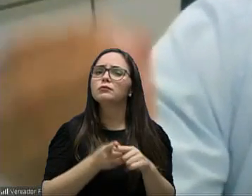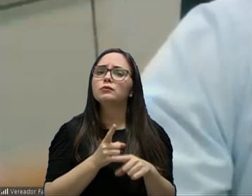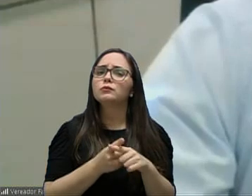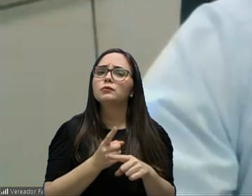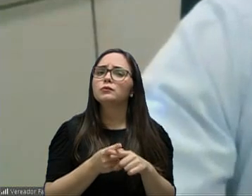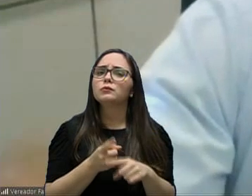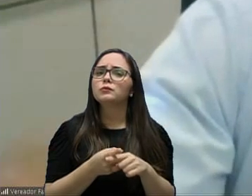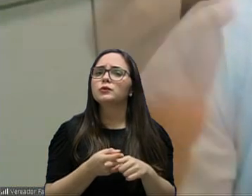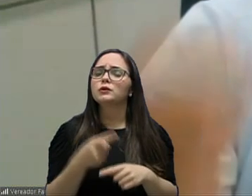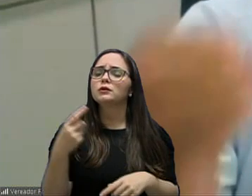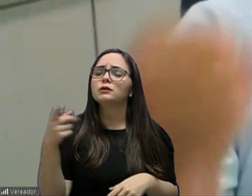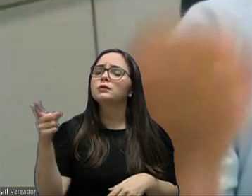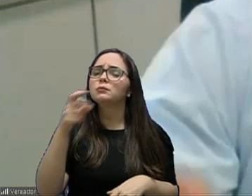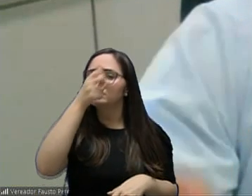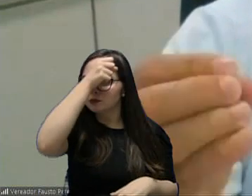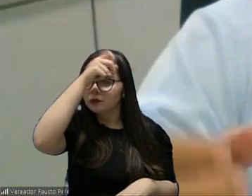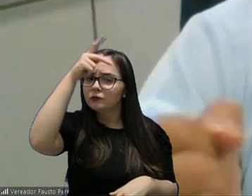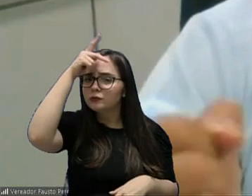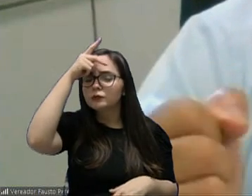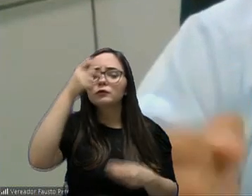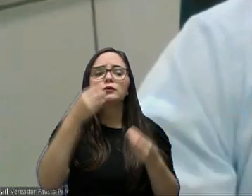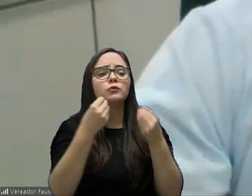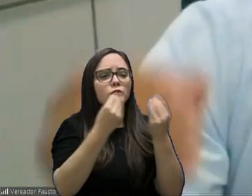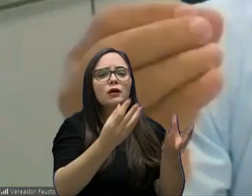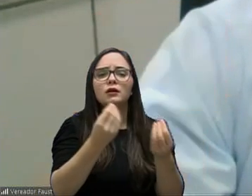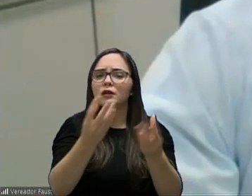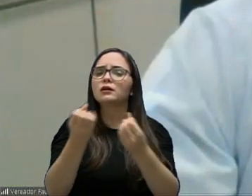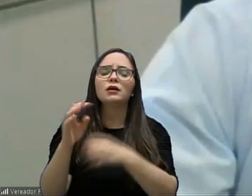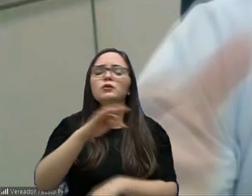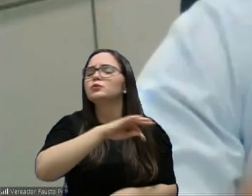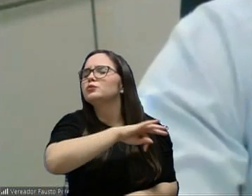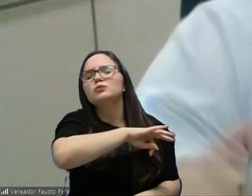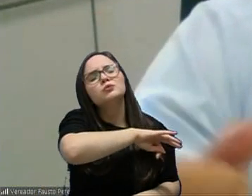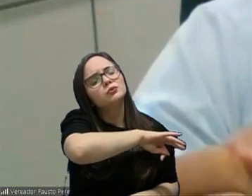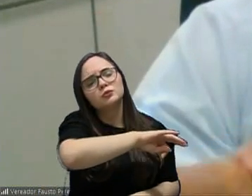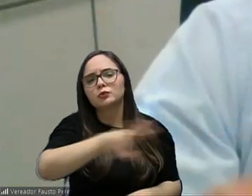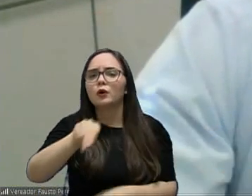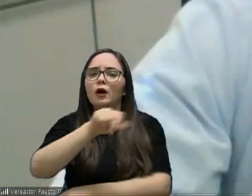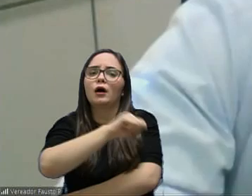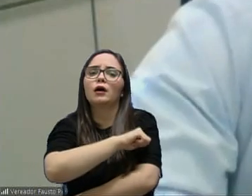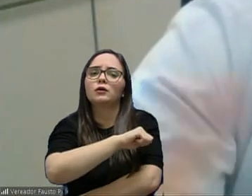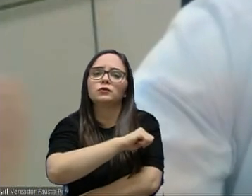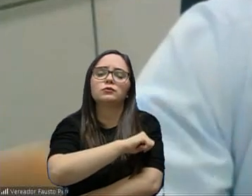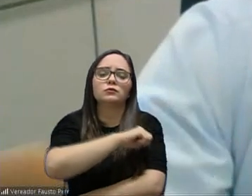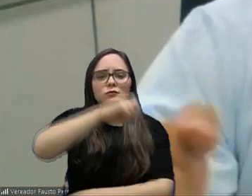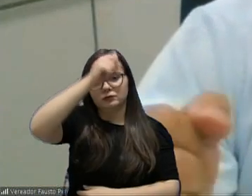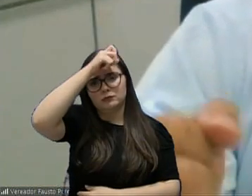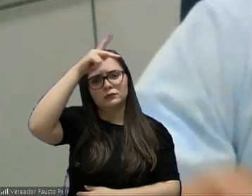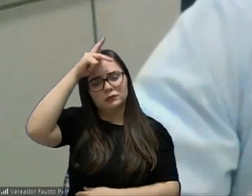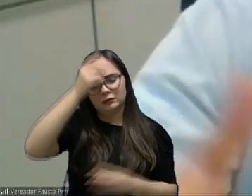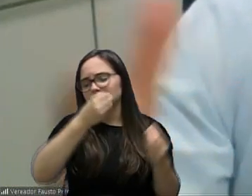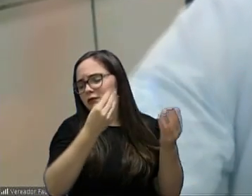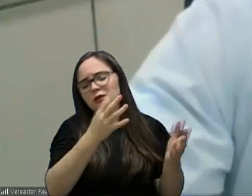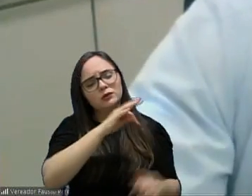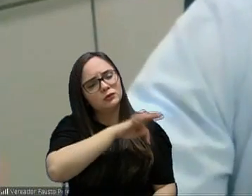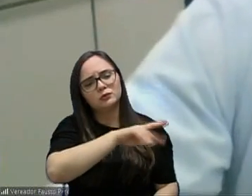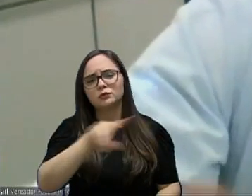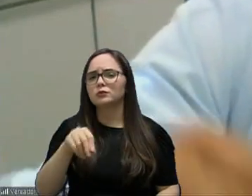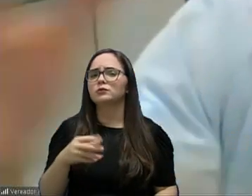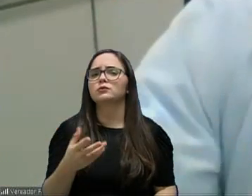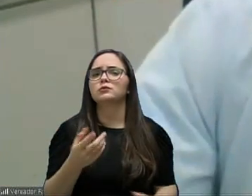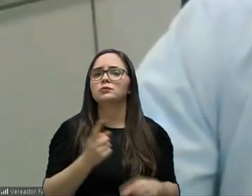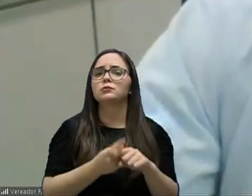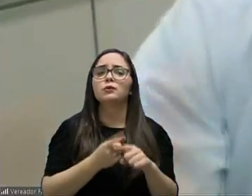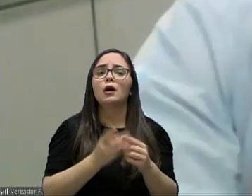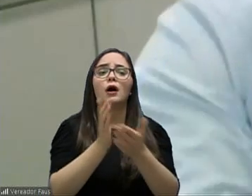já não contempla todos os alunos matriculados na rede municipal e acaba com essa palhaçada aí, já dá o direito para todos eles que não estão recebendo